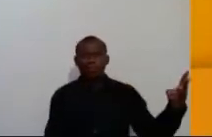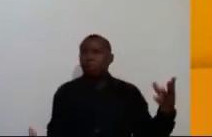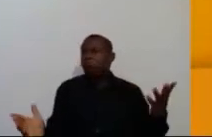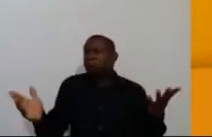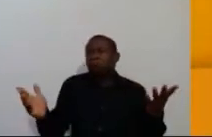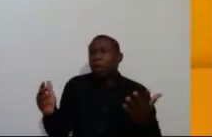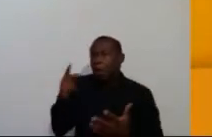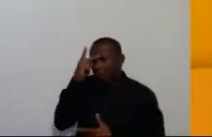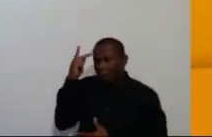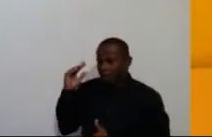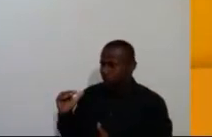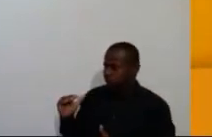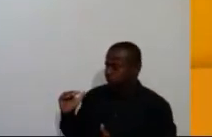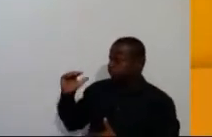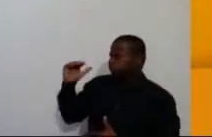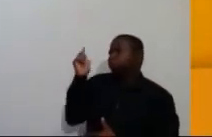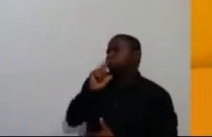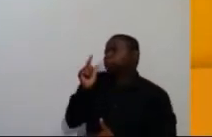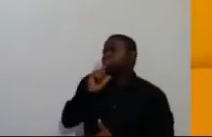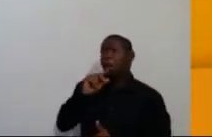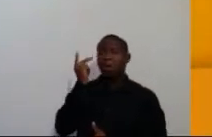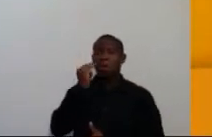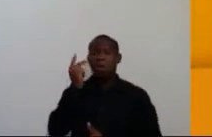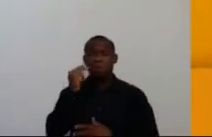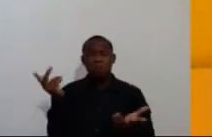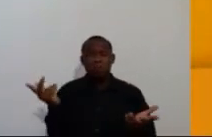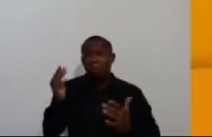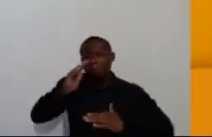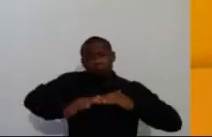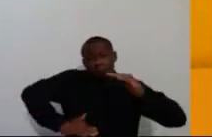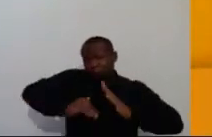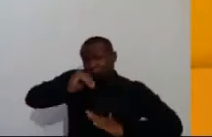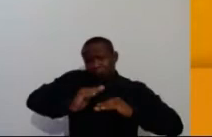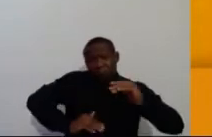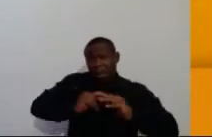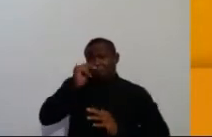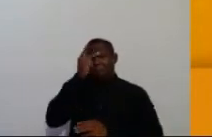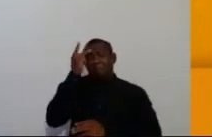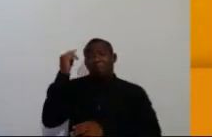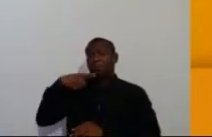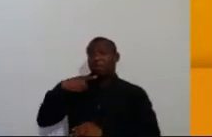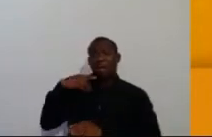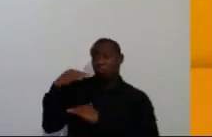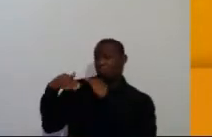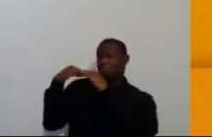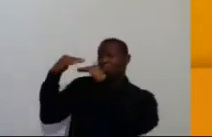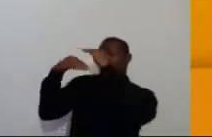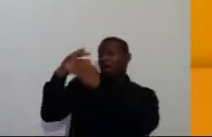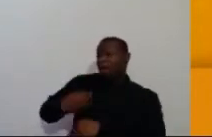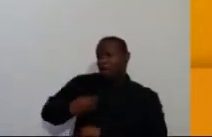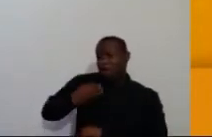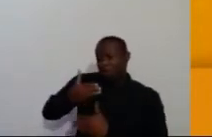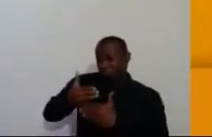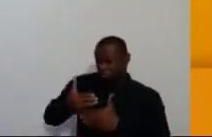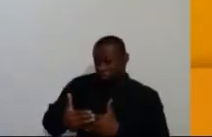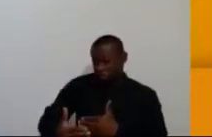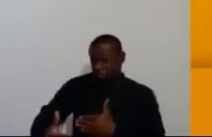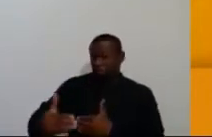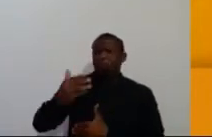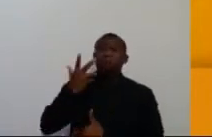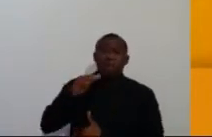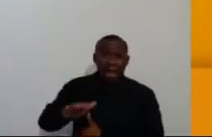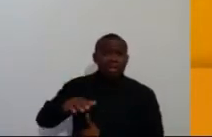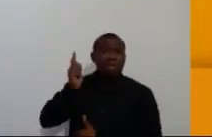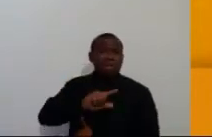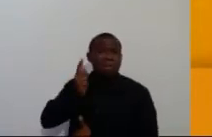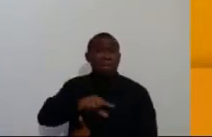mesmo tempo. Gente, é uma habilidade que eles desenvolveram durante a vida. Lembra quando eu disse que uma criança, no segundo dia de vida, tem mais fotos